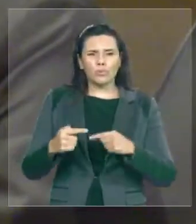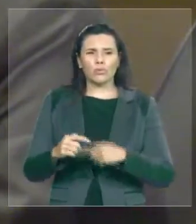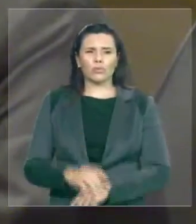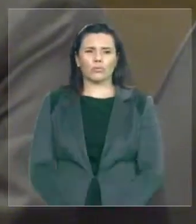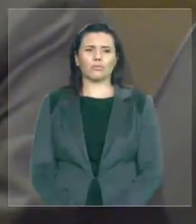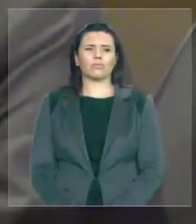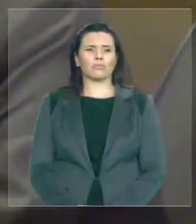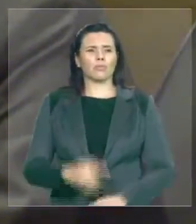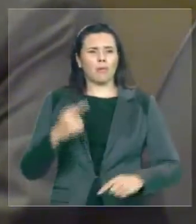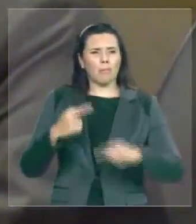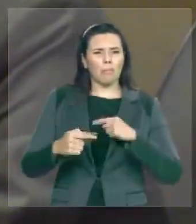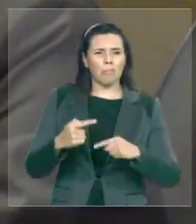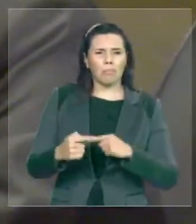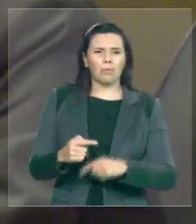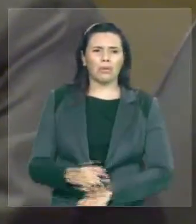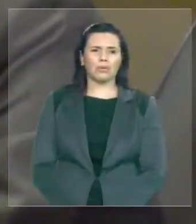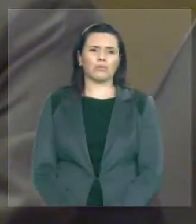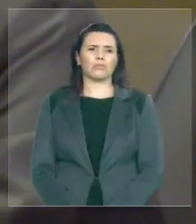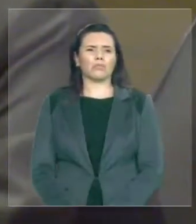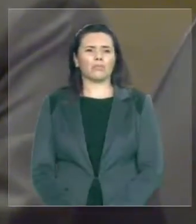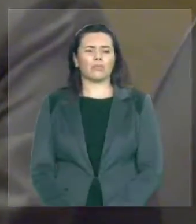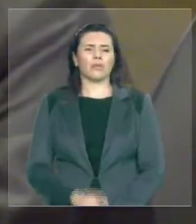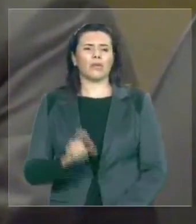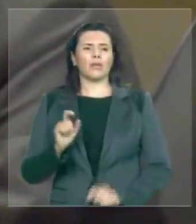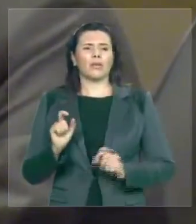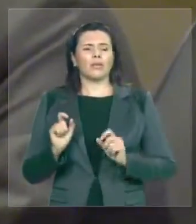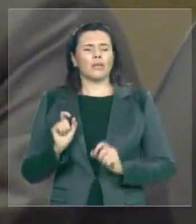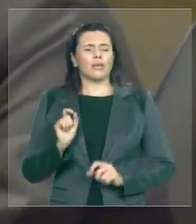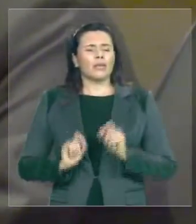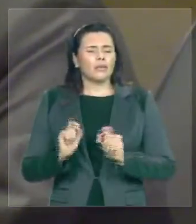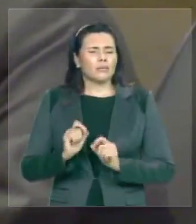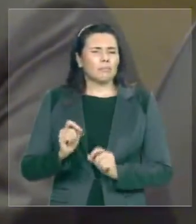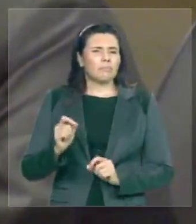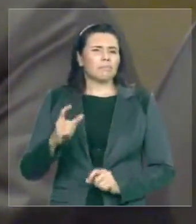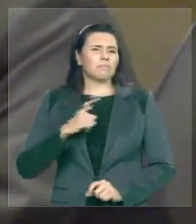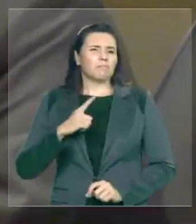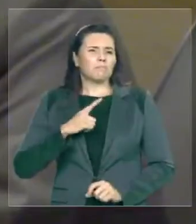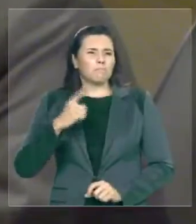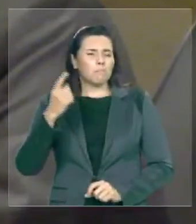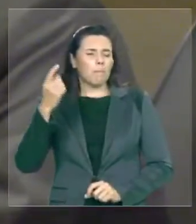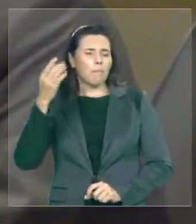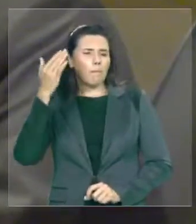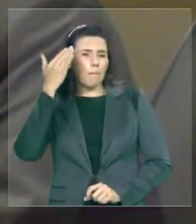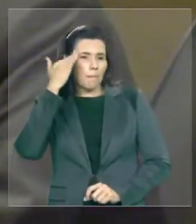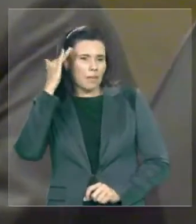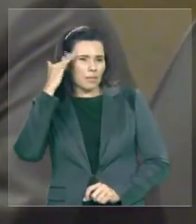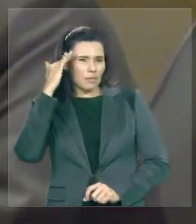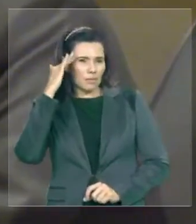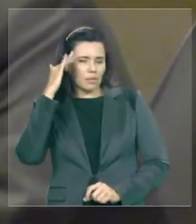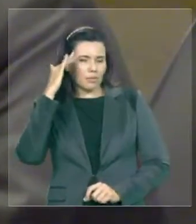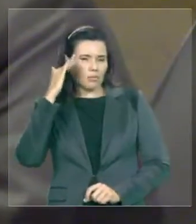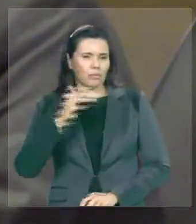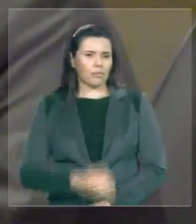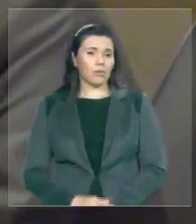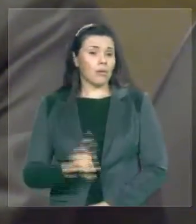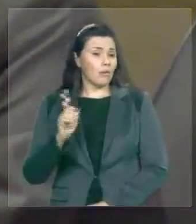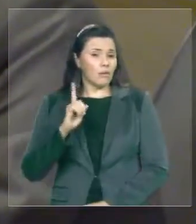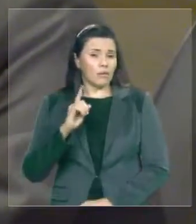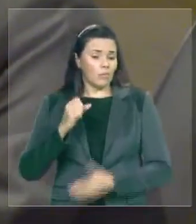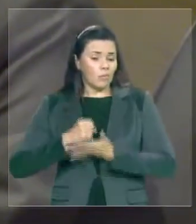obsoletos, daqueles políticos que não estão pensando na sua